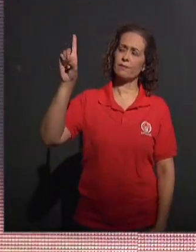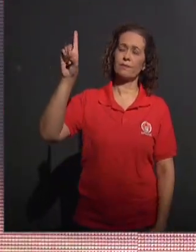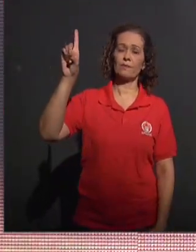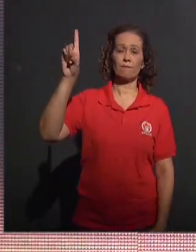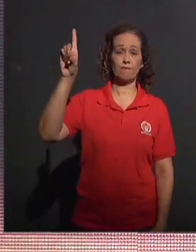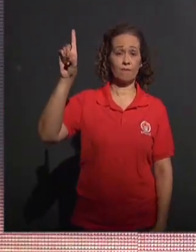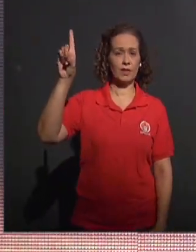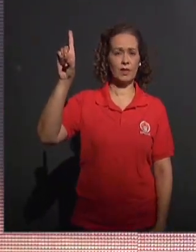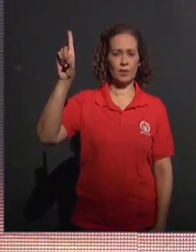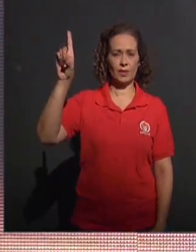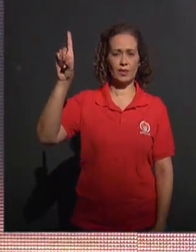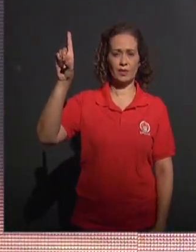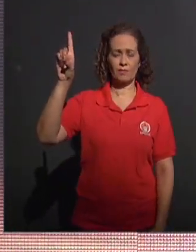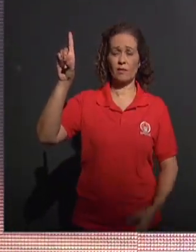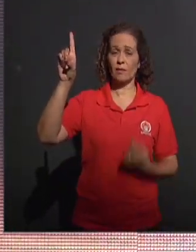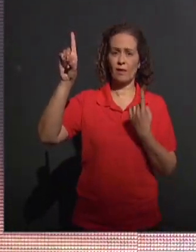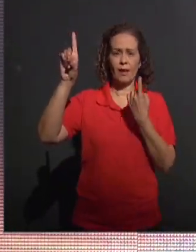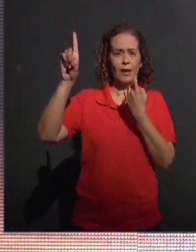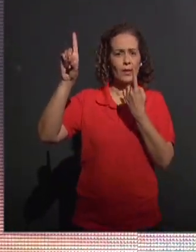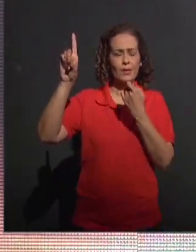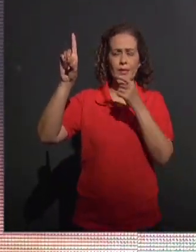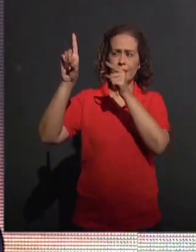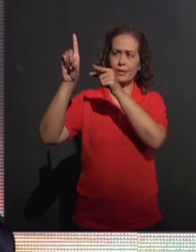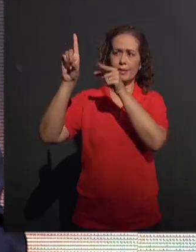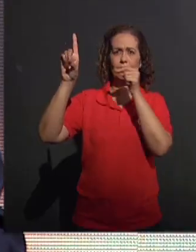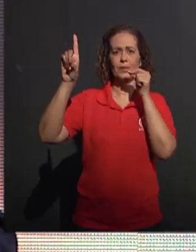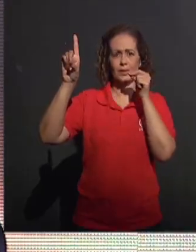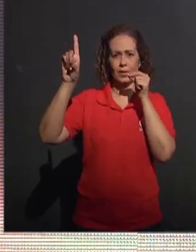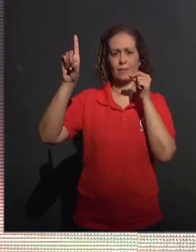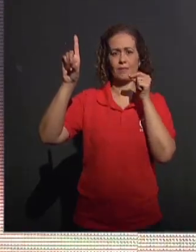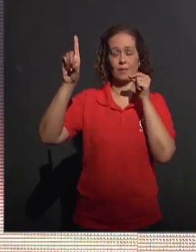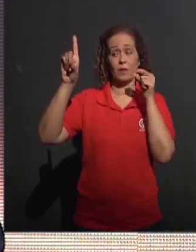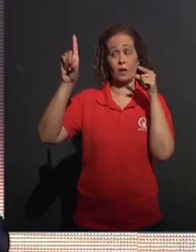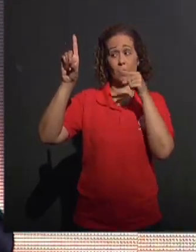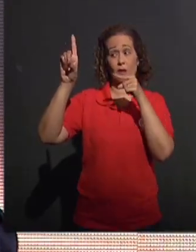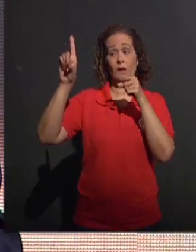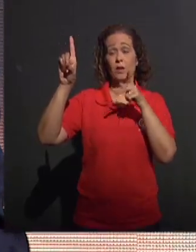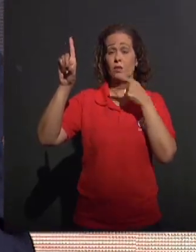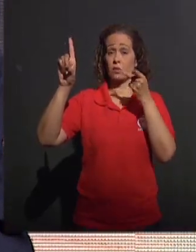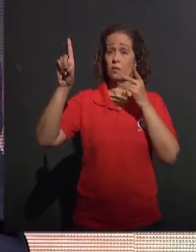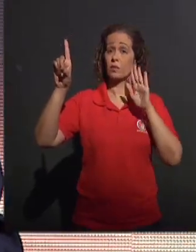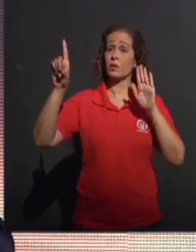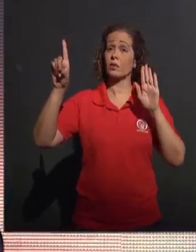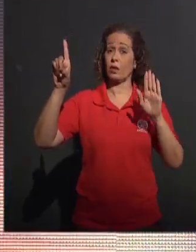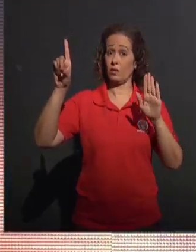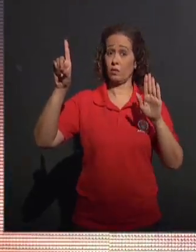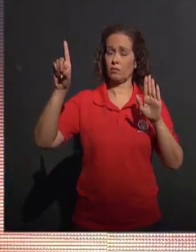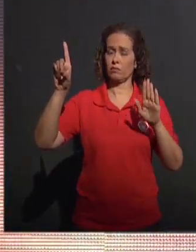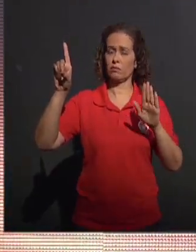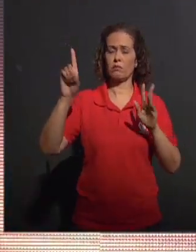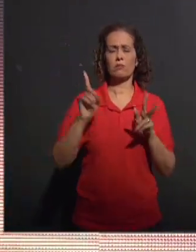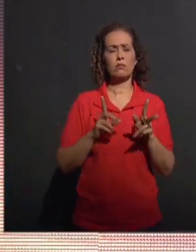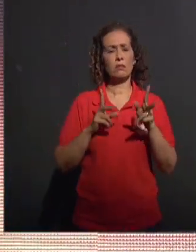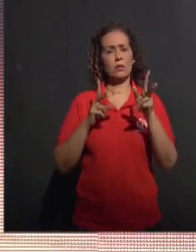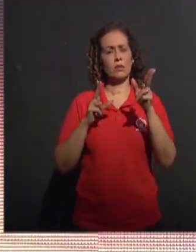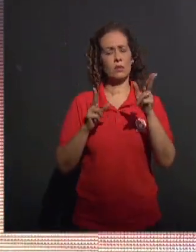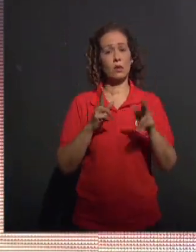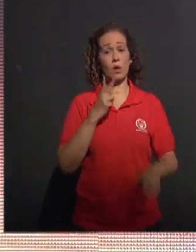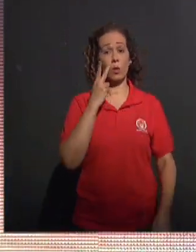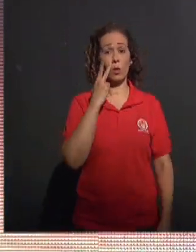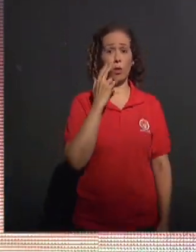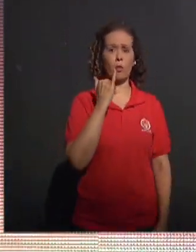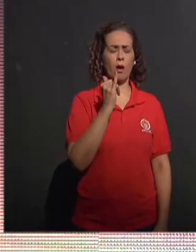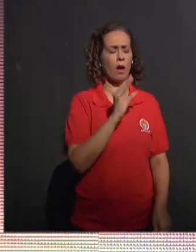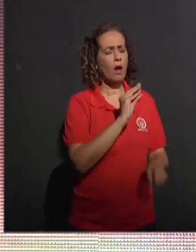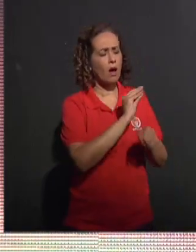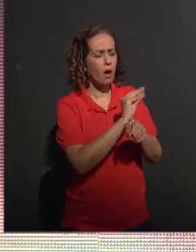é a única. E Ele prometeu que, como um pai se compadece dos seus filhos,